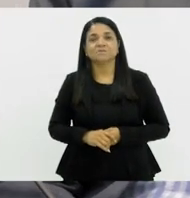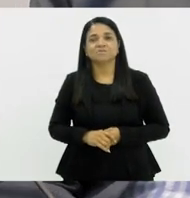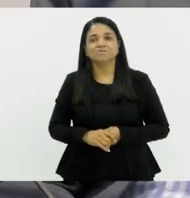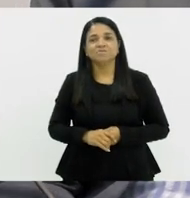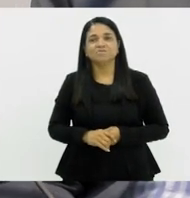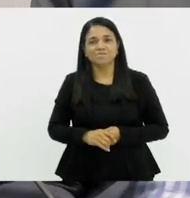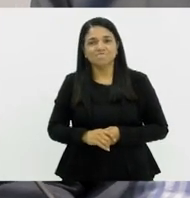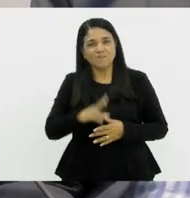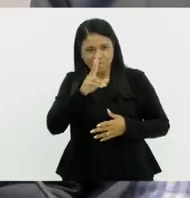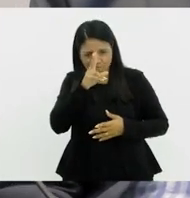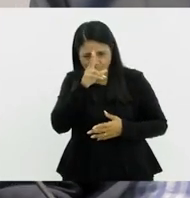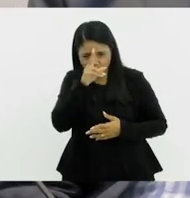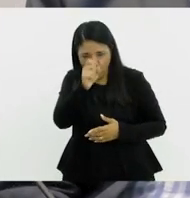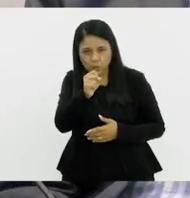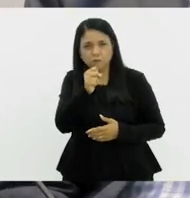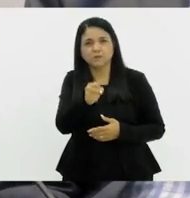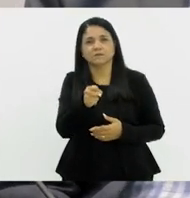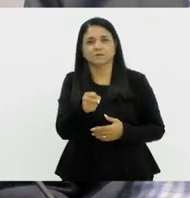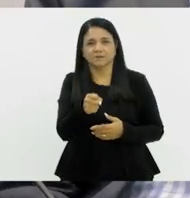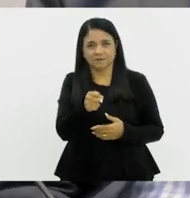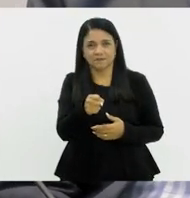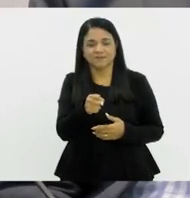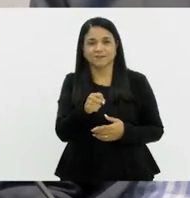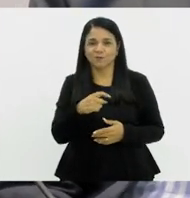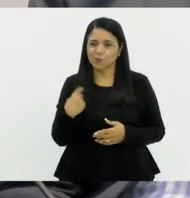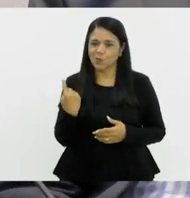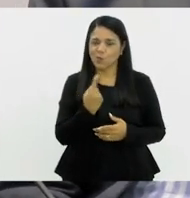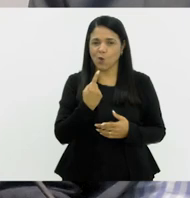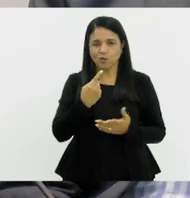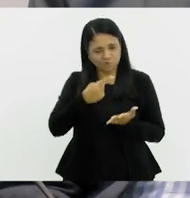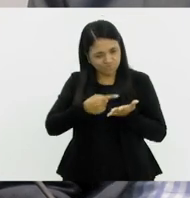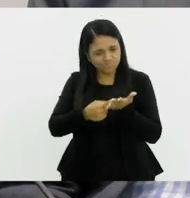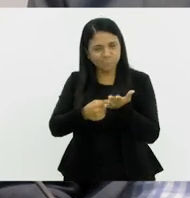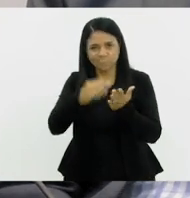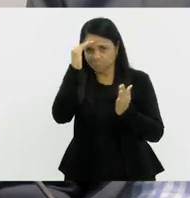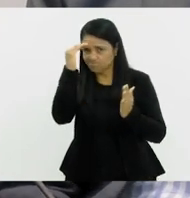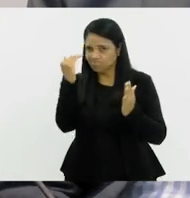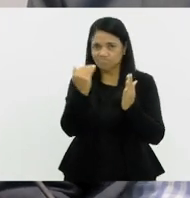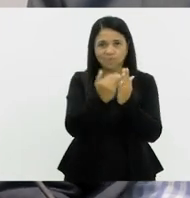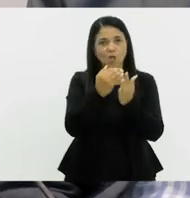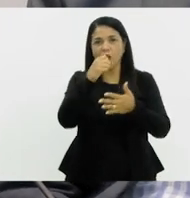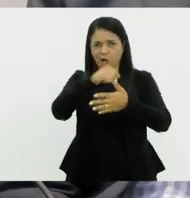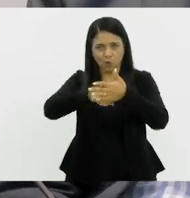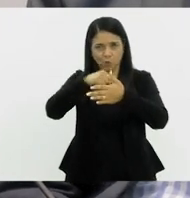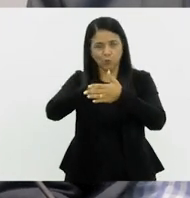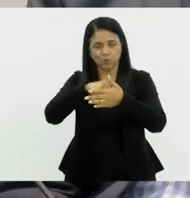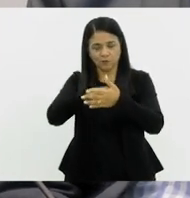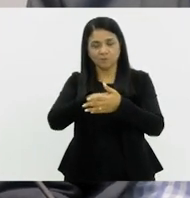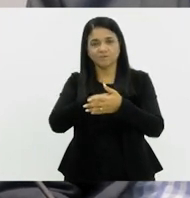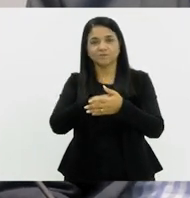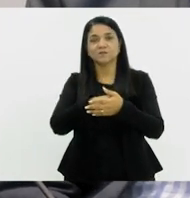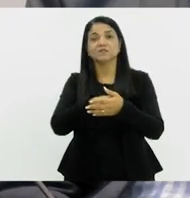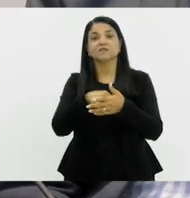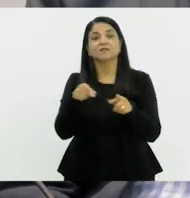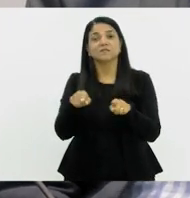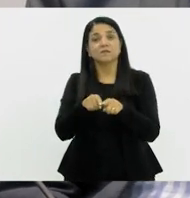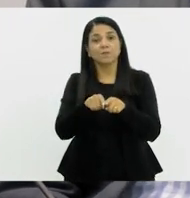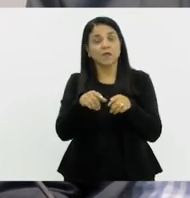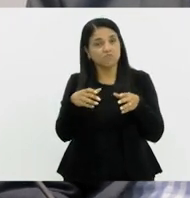restabelecer e fortalecer o nosso comprometimento com essa luta. Também estamos aqui na